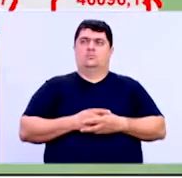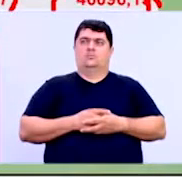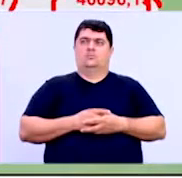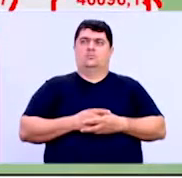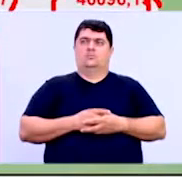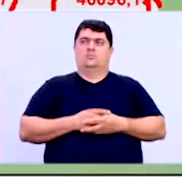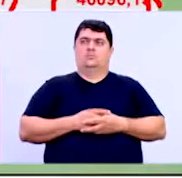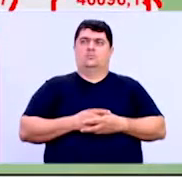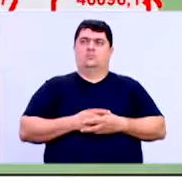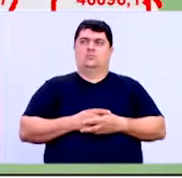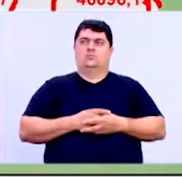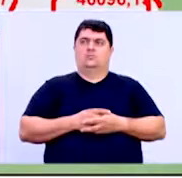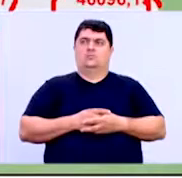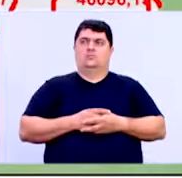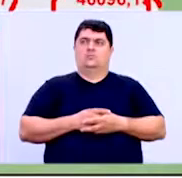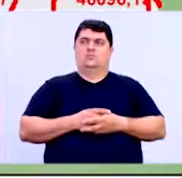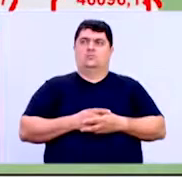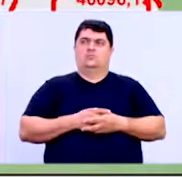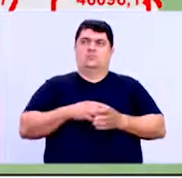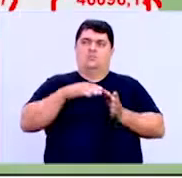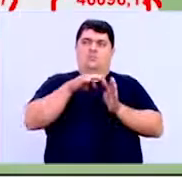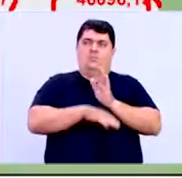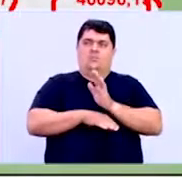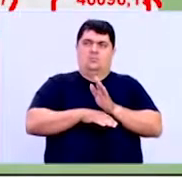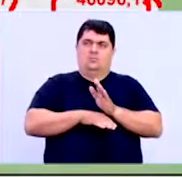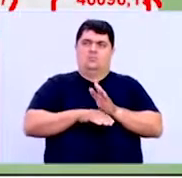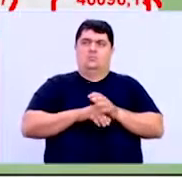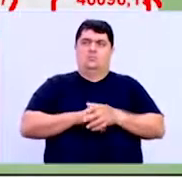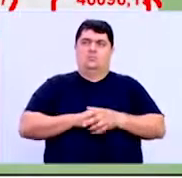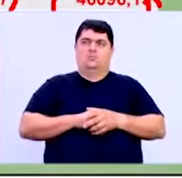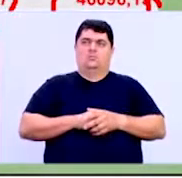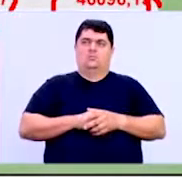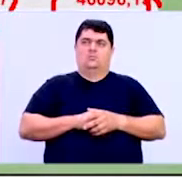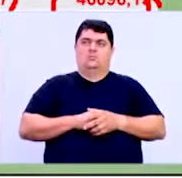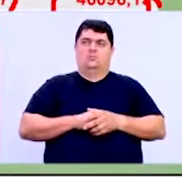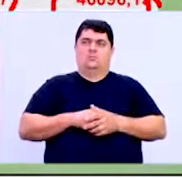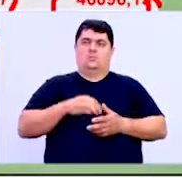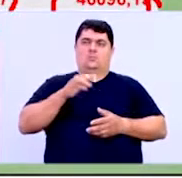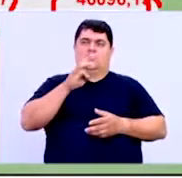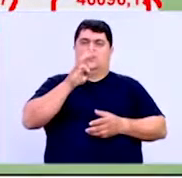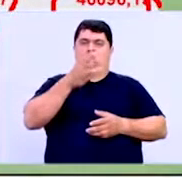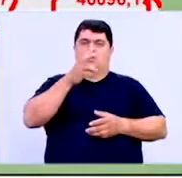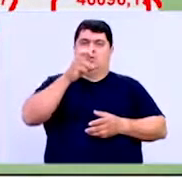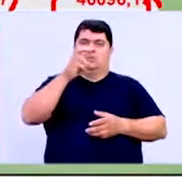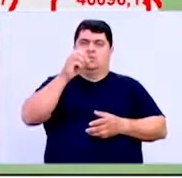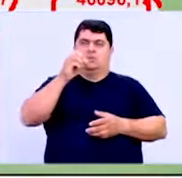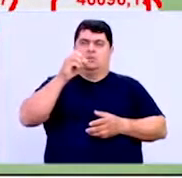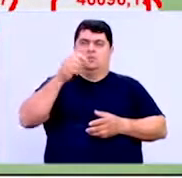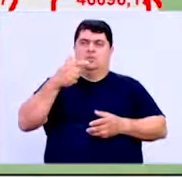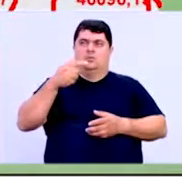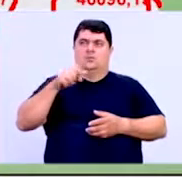284,80, perdão, tá, pessoal? Menos... A diferença é de 3.502,80.